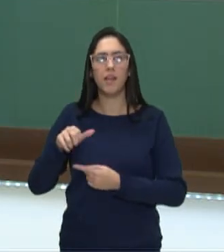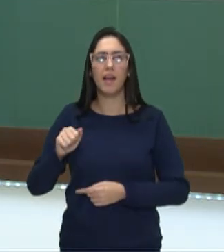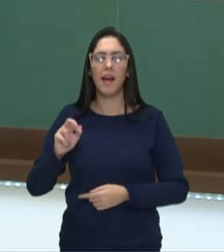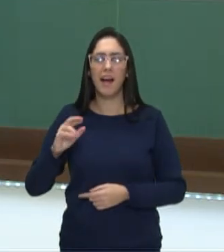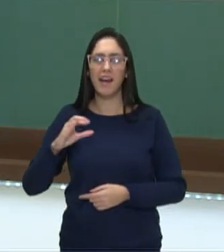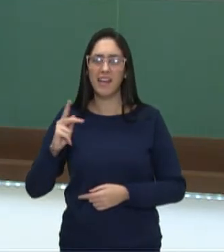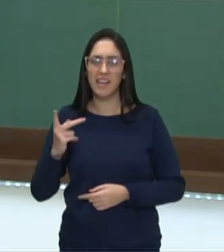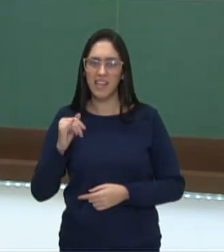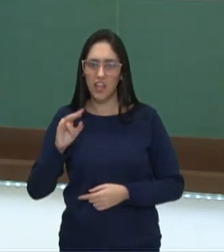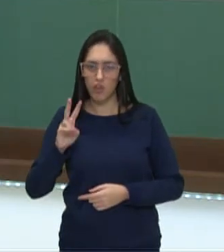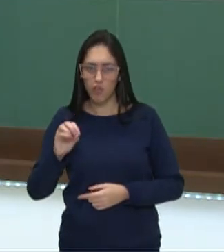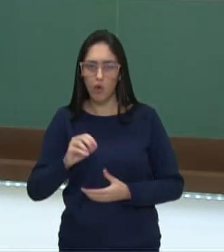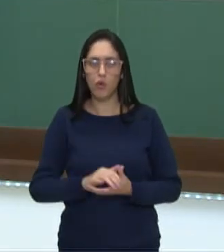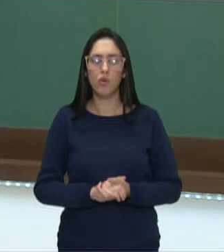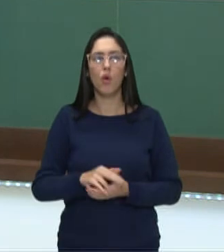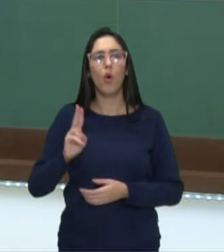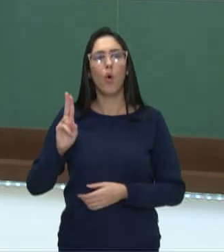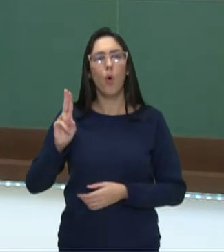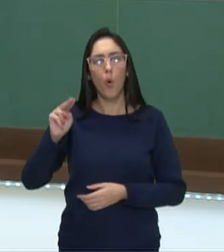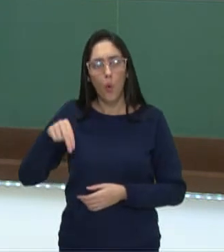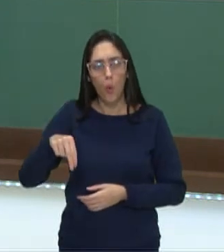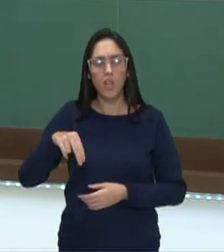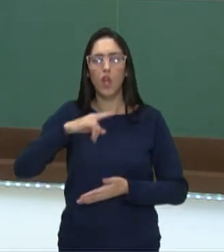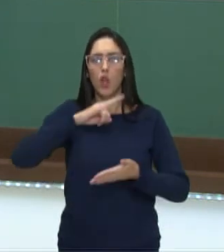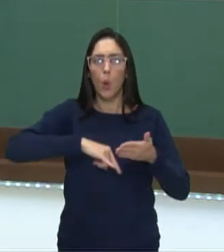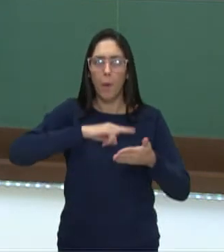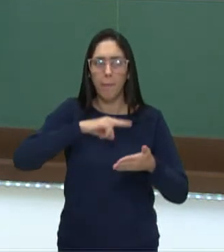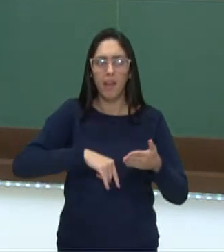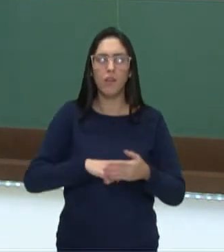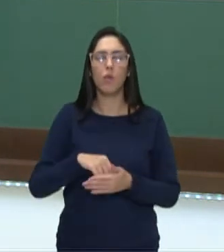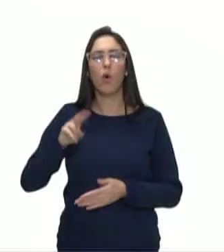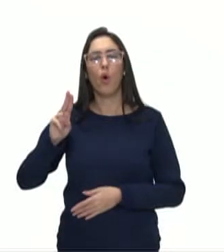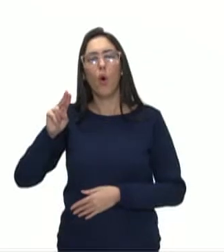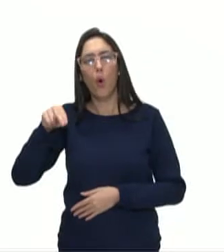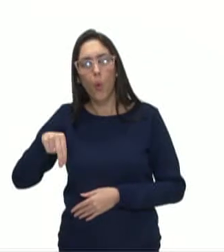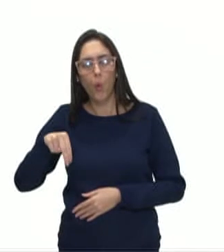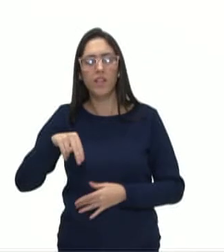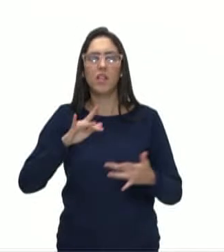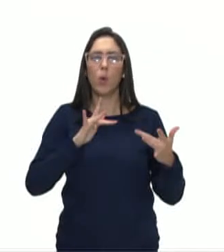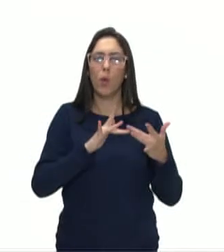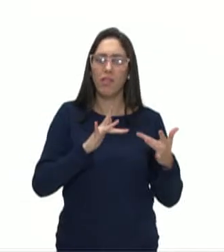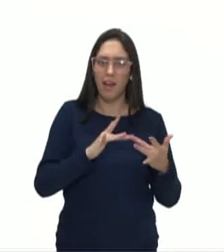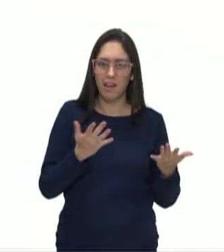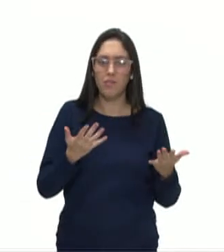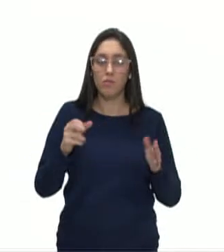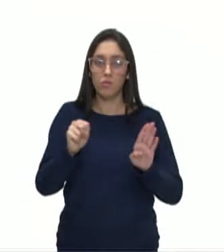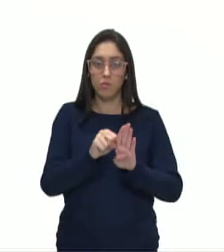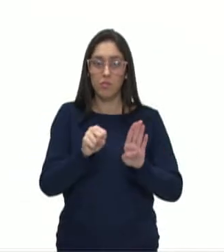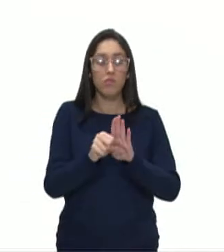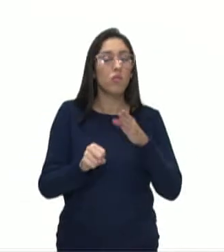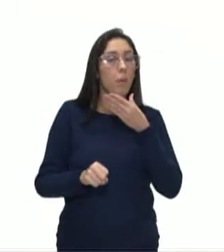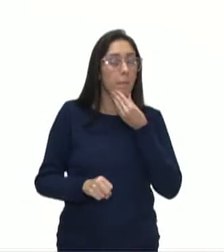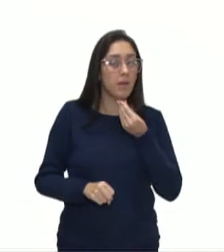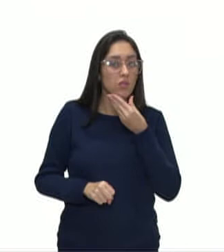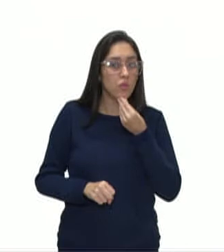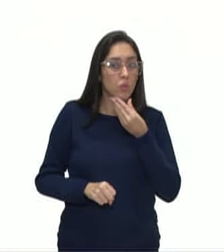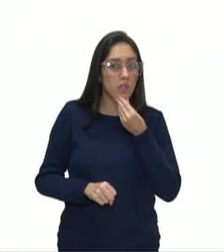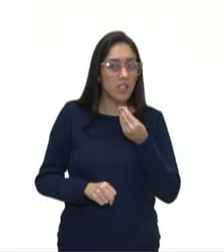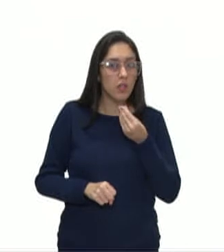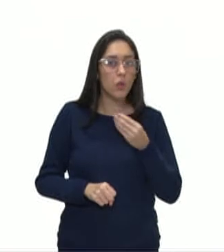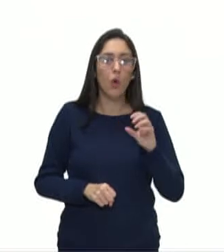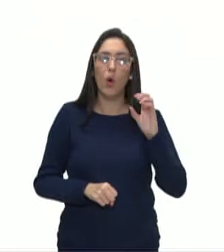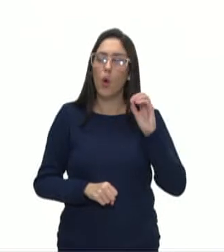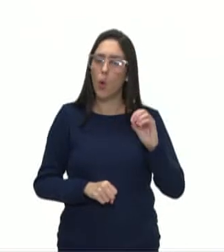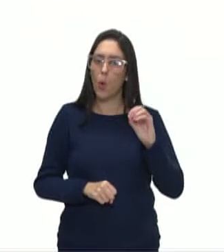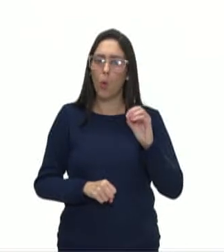Arquivo, documento, contato. Substantivos masculinos, nesse caso singular, perdeu o